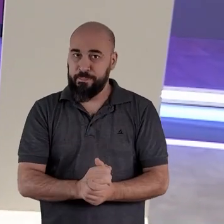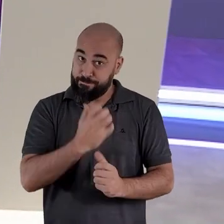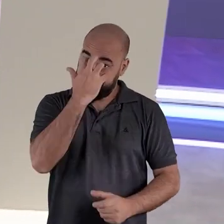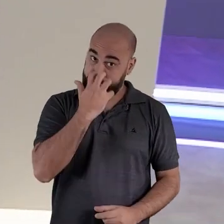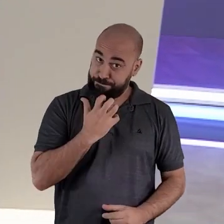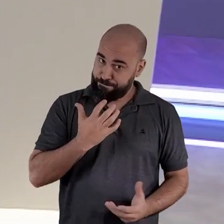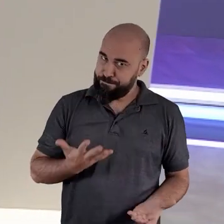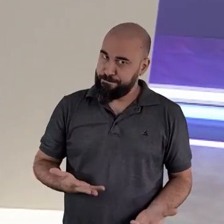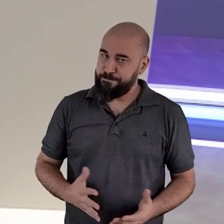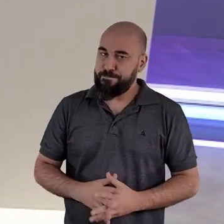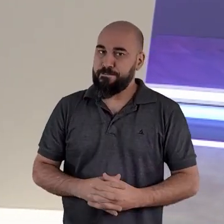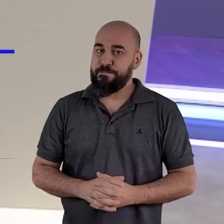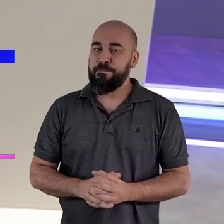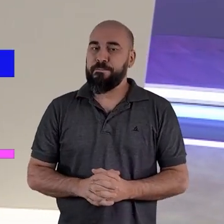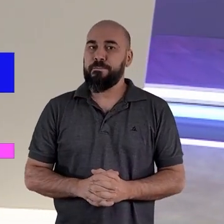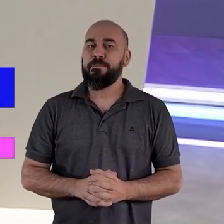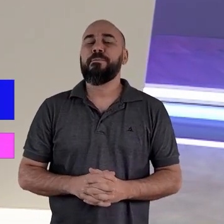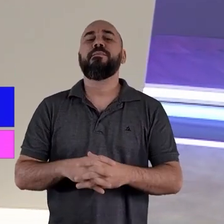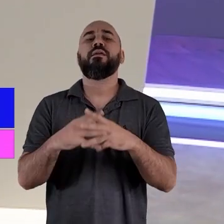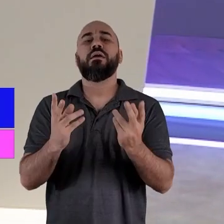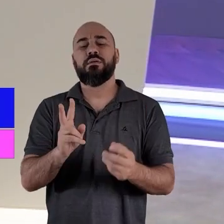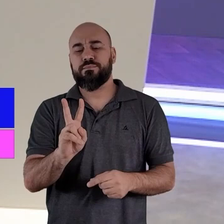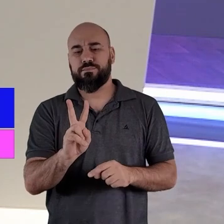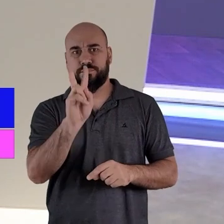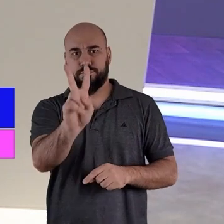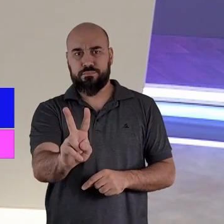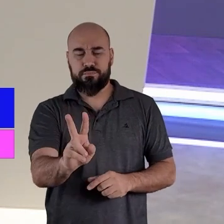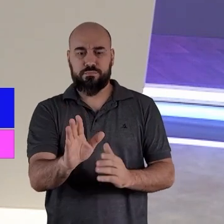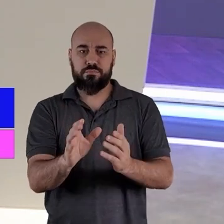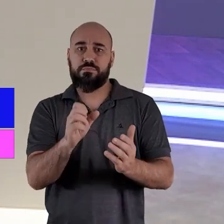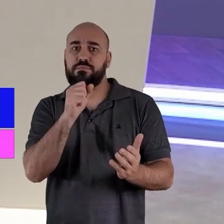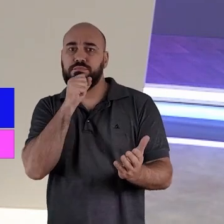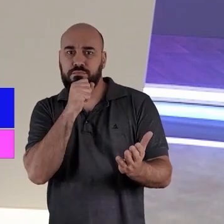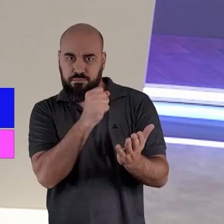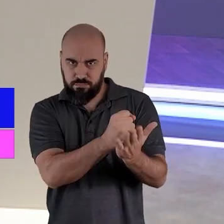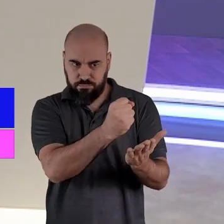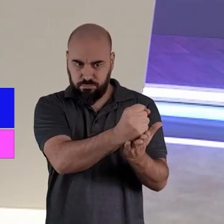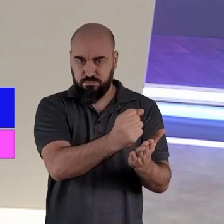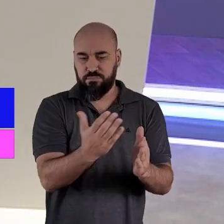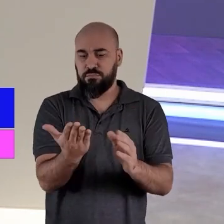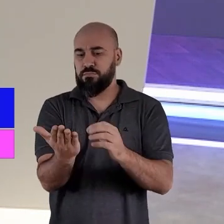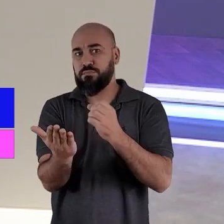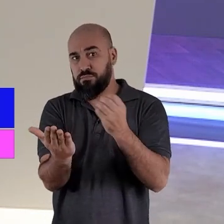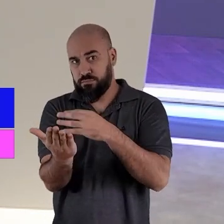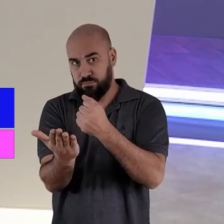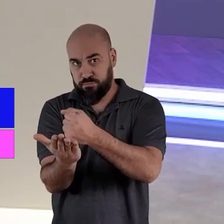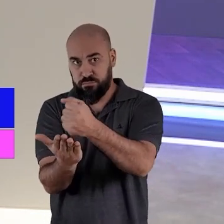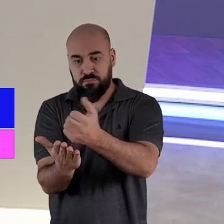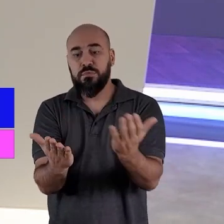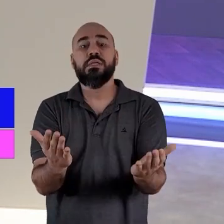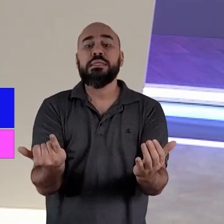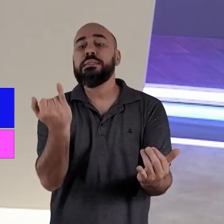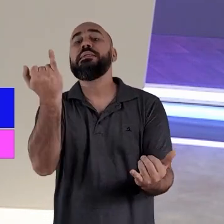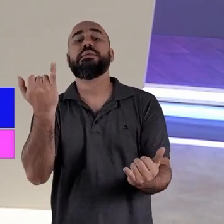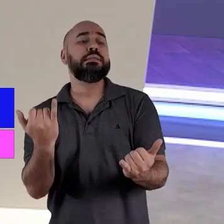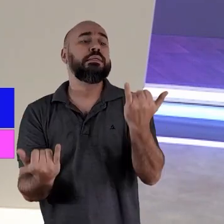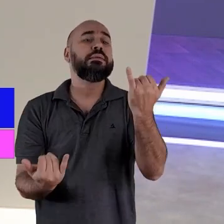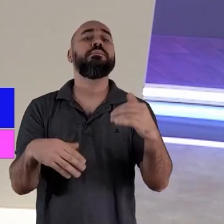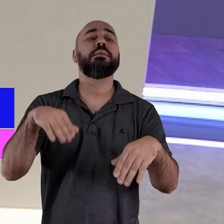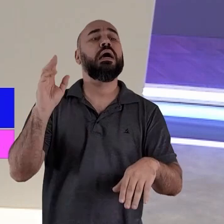Não existe grau de importância entre Antigo e Novo Testamento, tá bom?